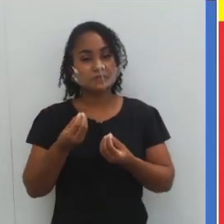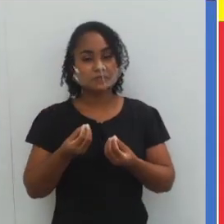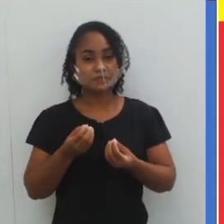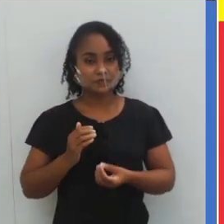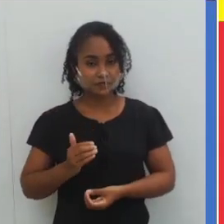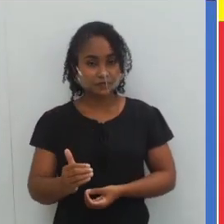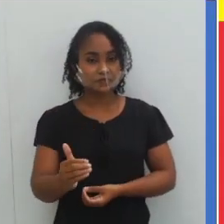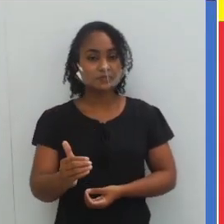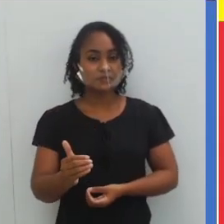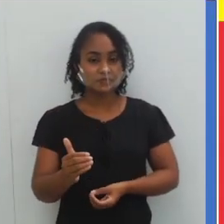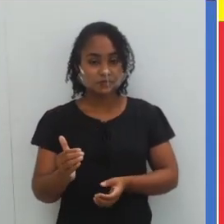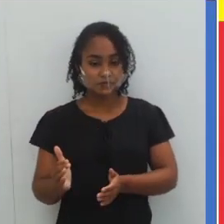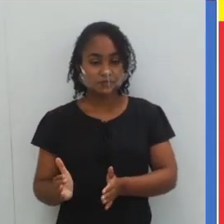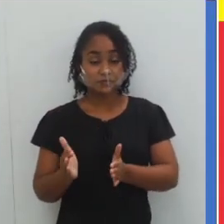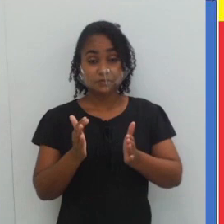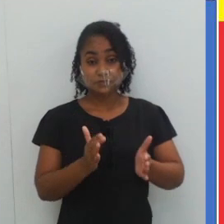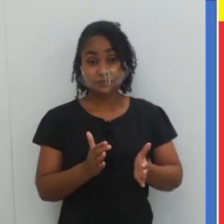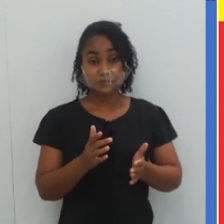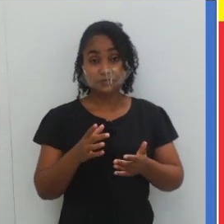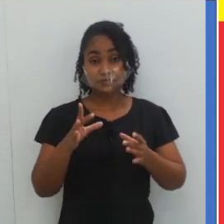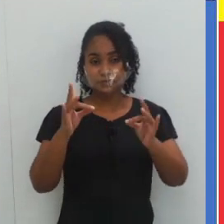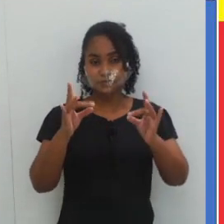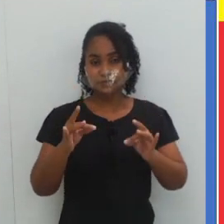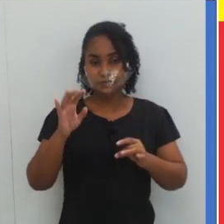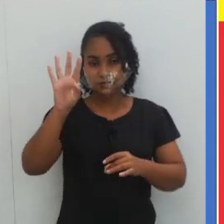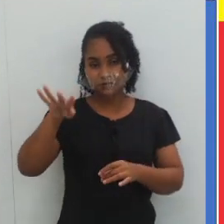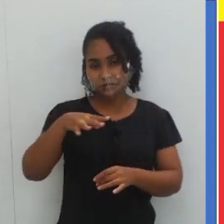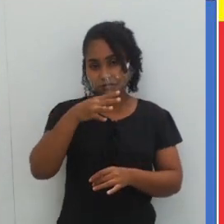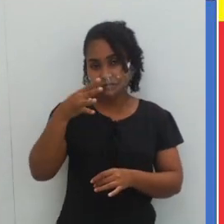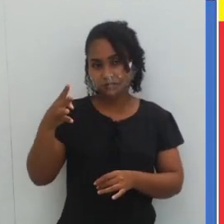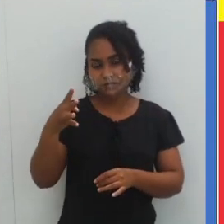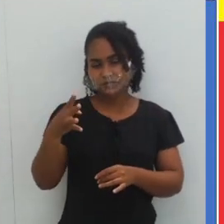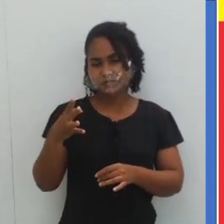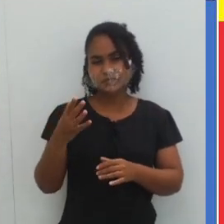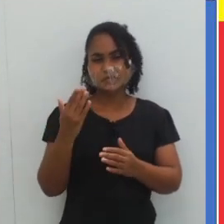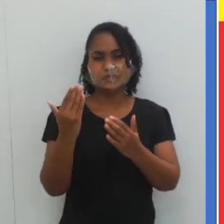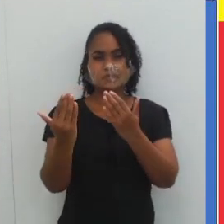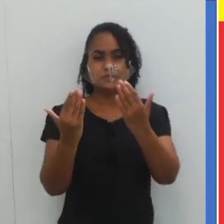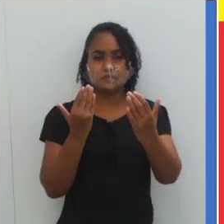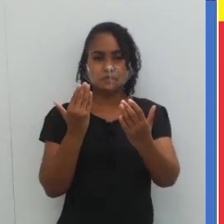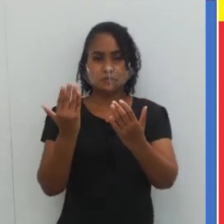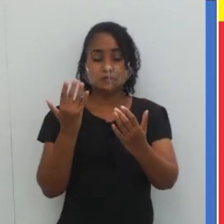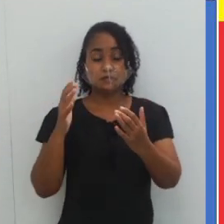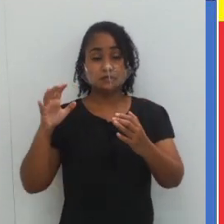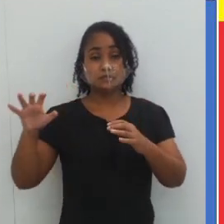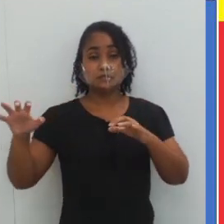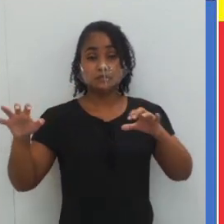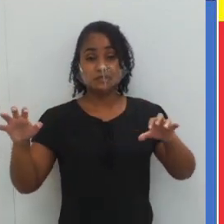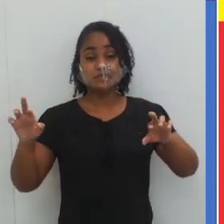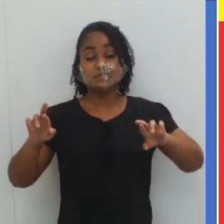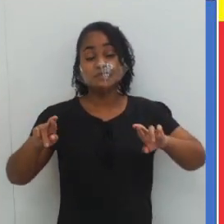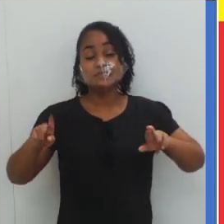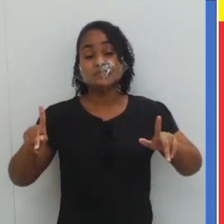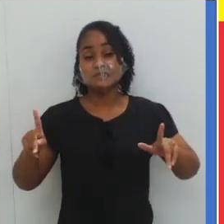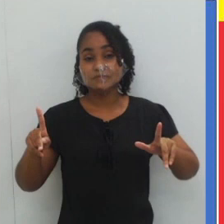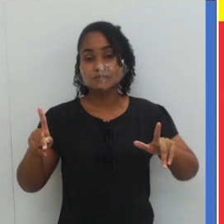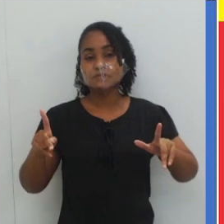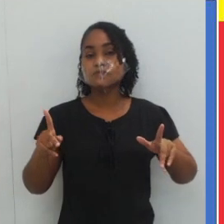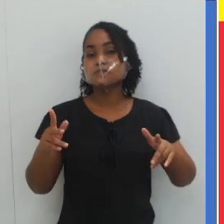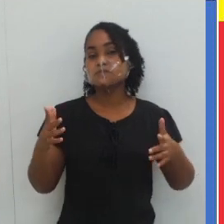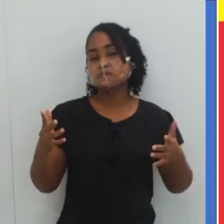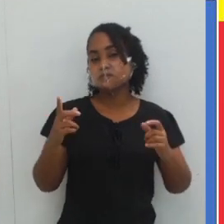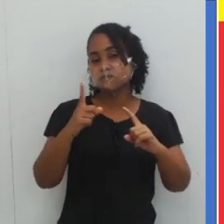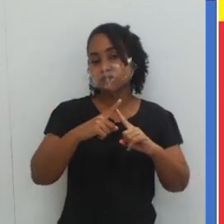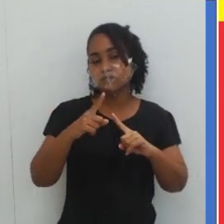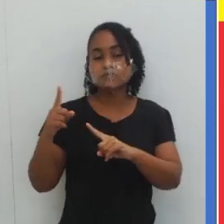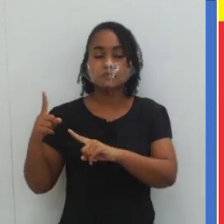Então, seguindo a próxima sequência, eu trouxe um quadro que ele é um quadro comparativo para a gente entender a diferença